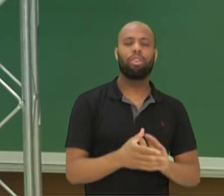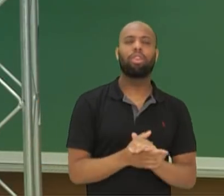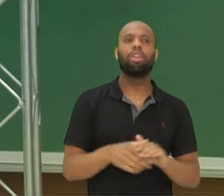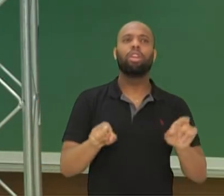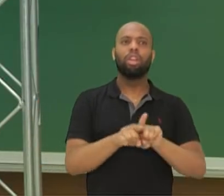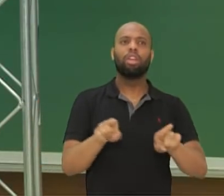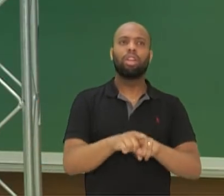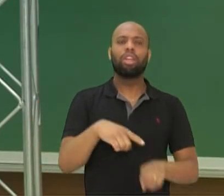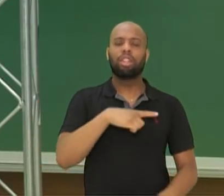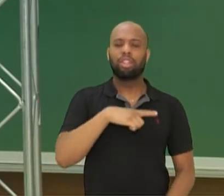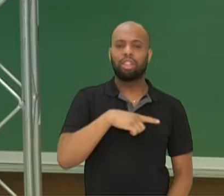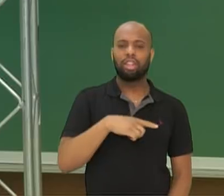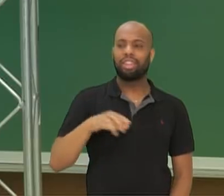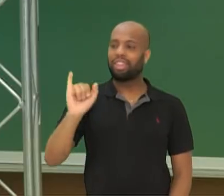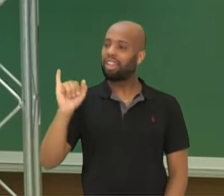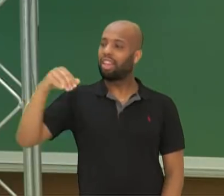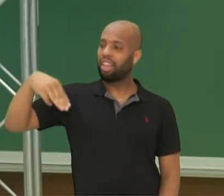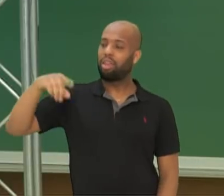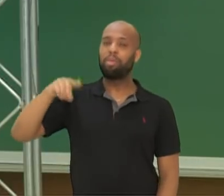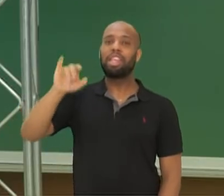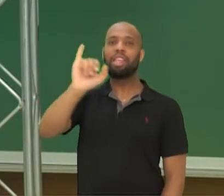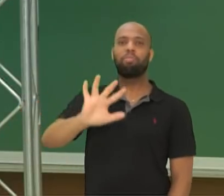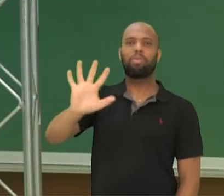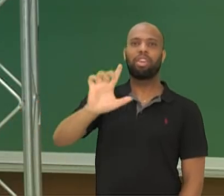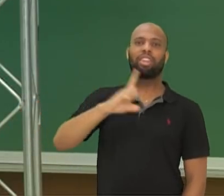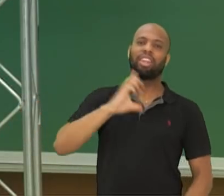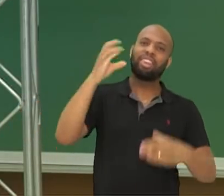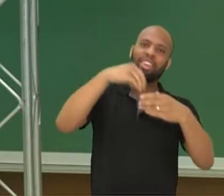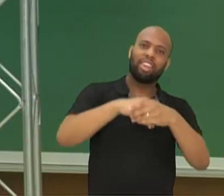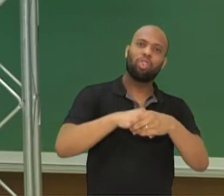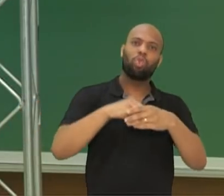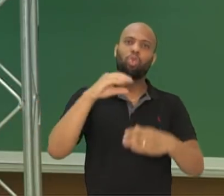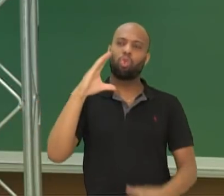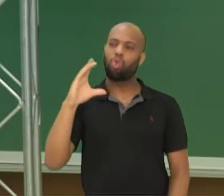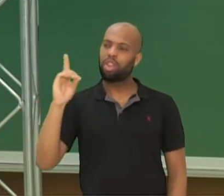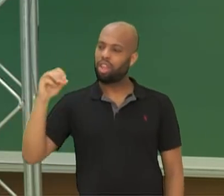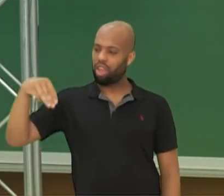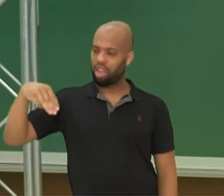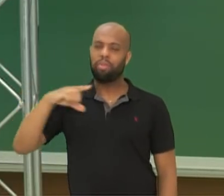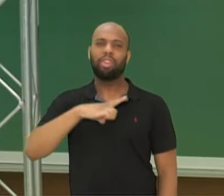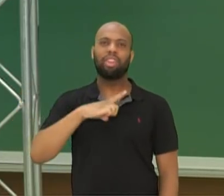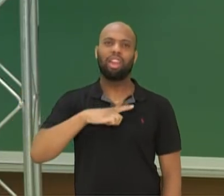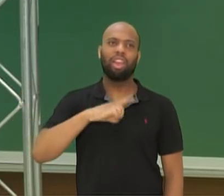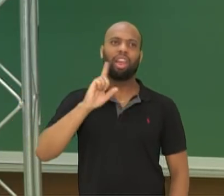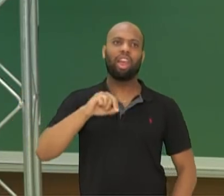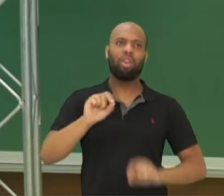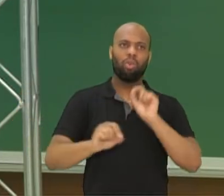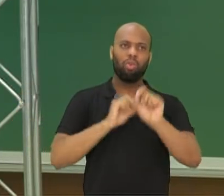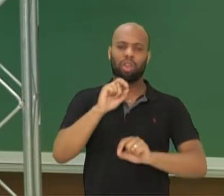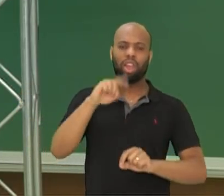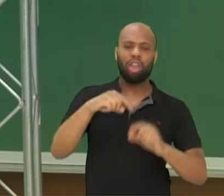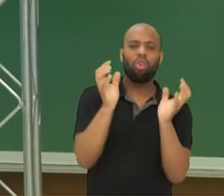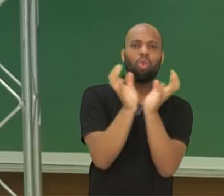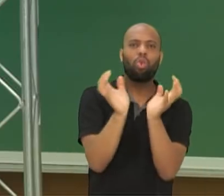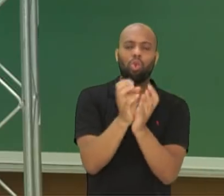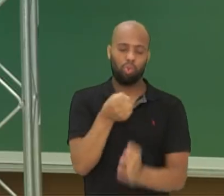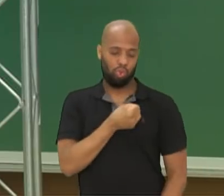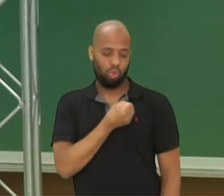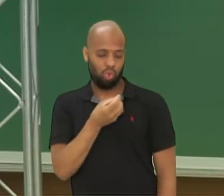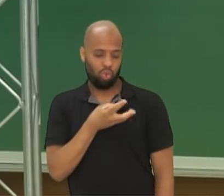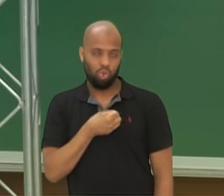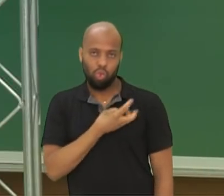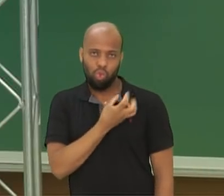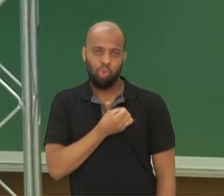E a minha imagem vai estar dentro do contradomínio indicado aqui, que é um domínio conjunto dos números